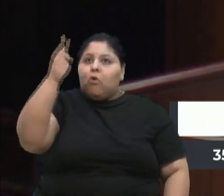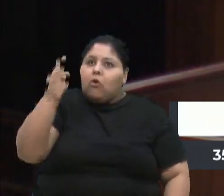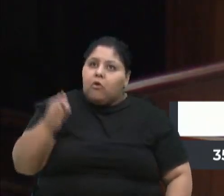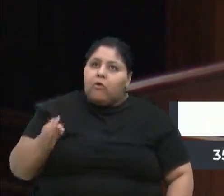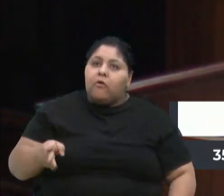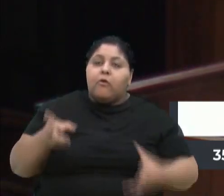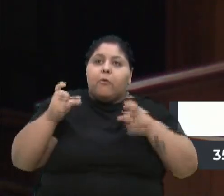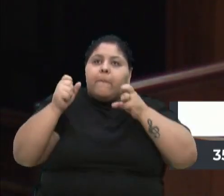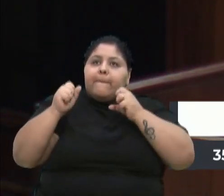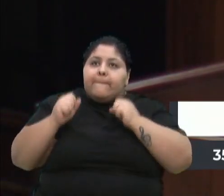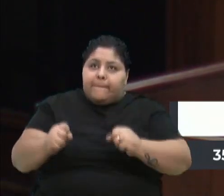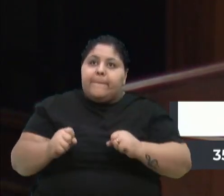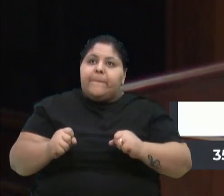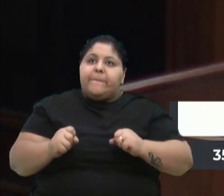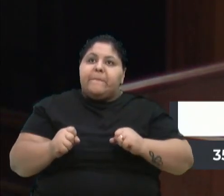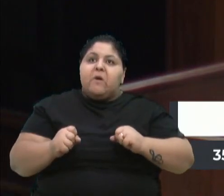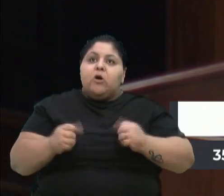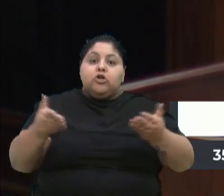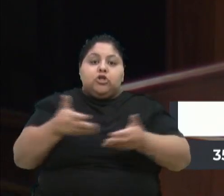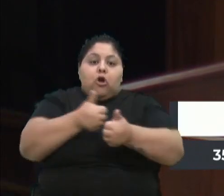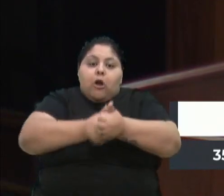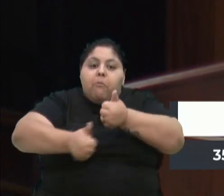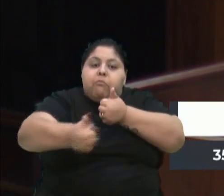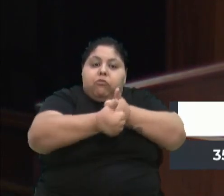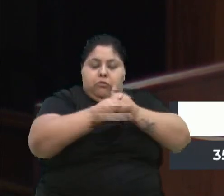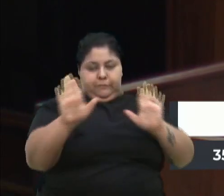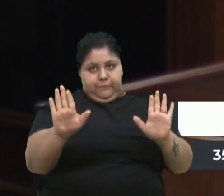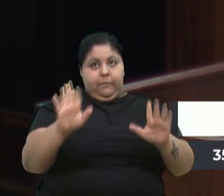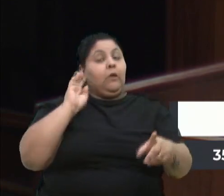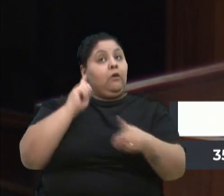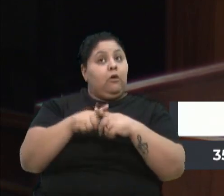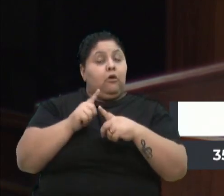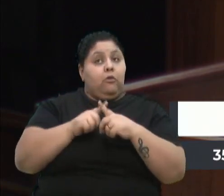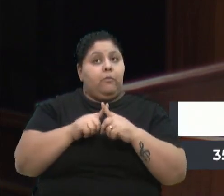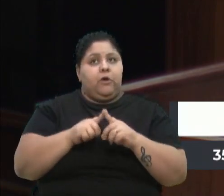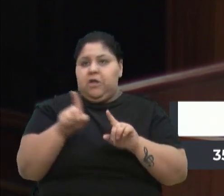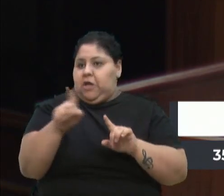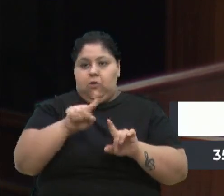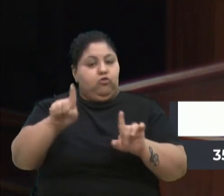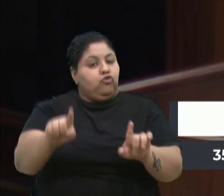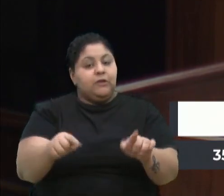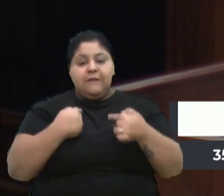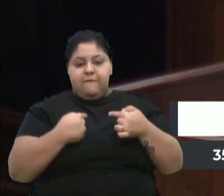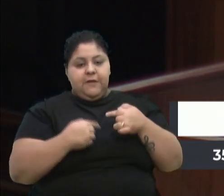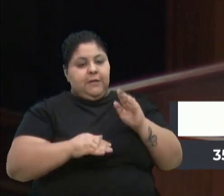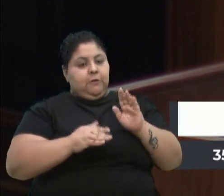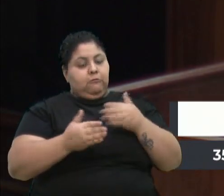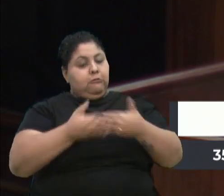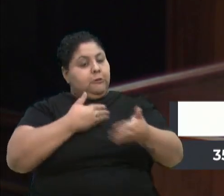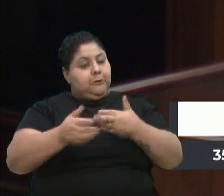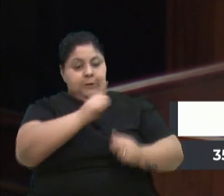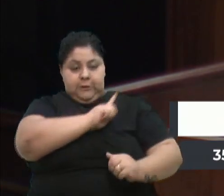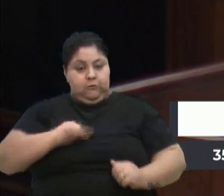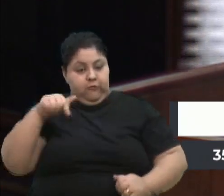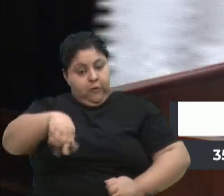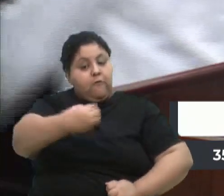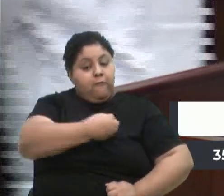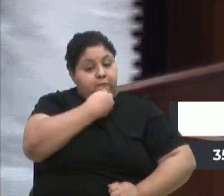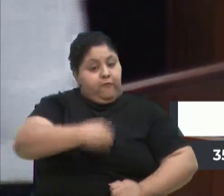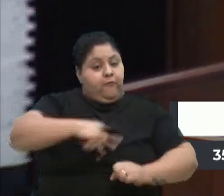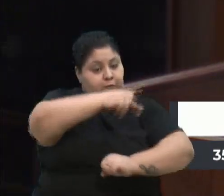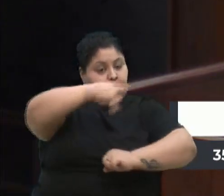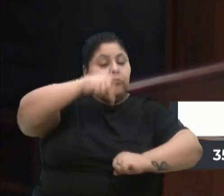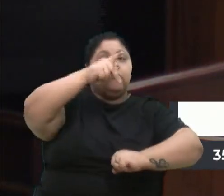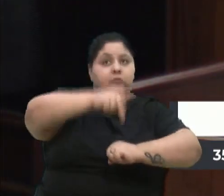pode assumir esse protagonismo de geopolítica. Porque assim, olha, o que a gente tem que... Eu não estou defendendo o governo, só quero dizer porque eu vivo num país, eu sou